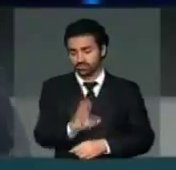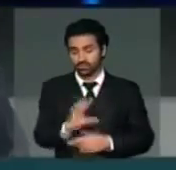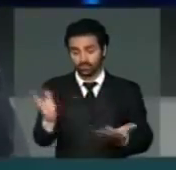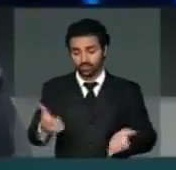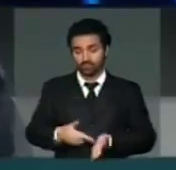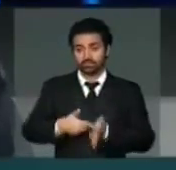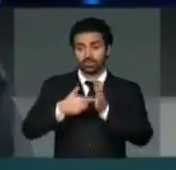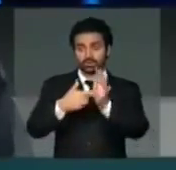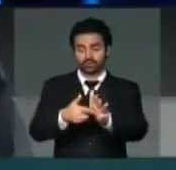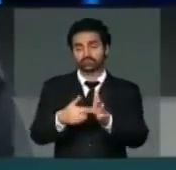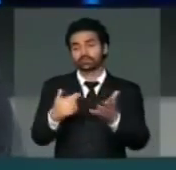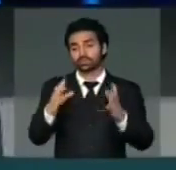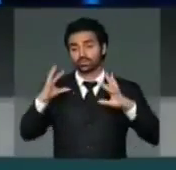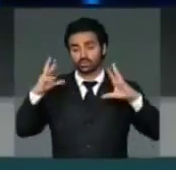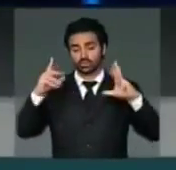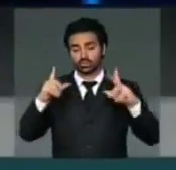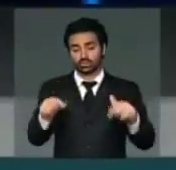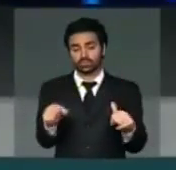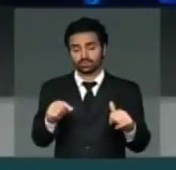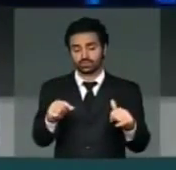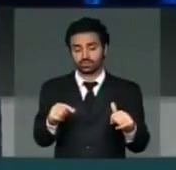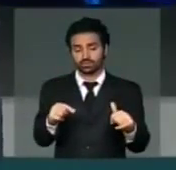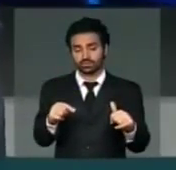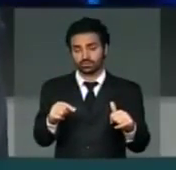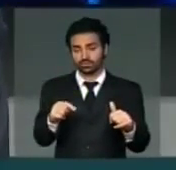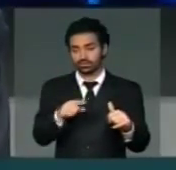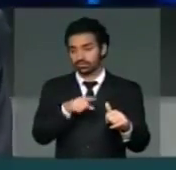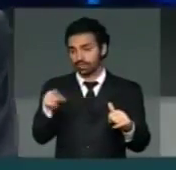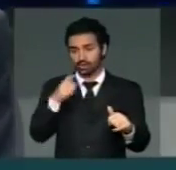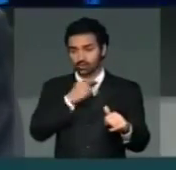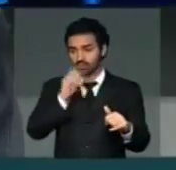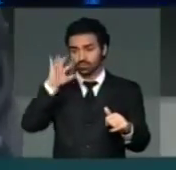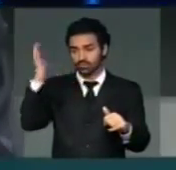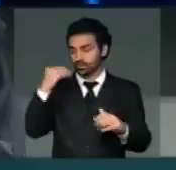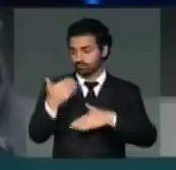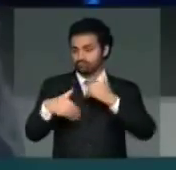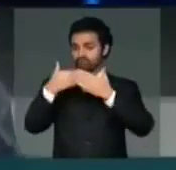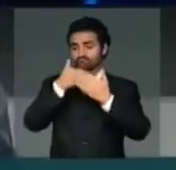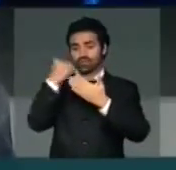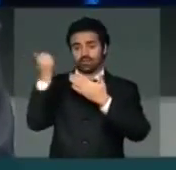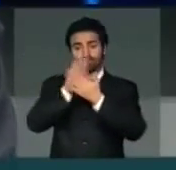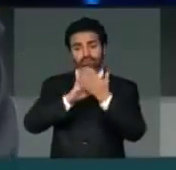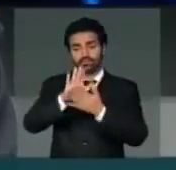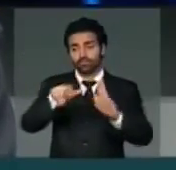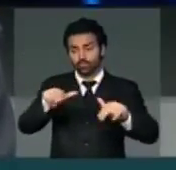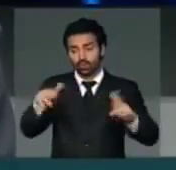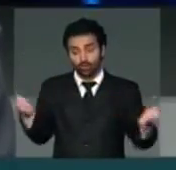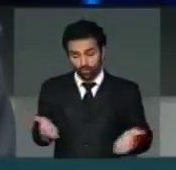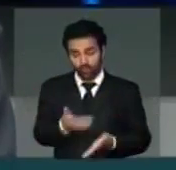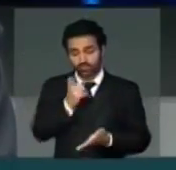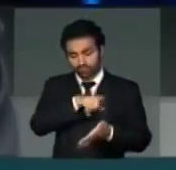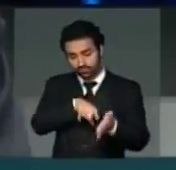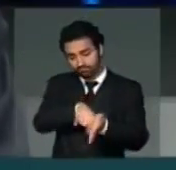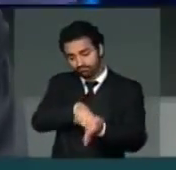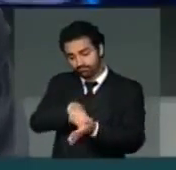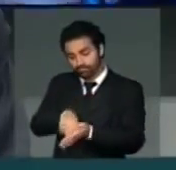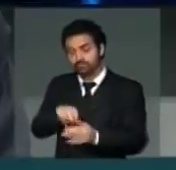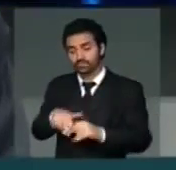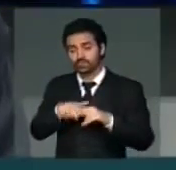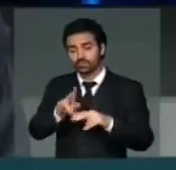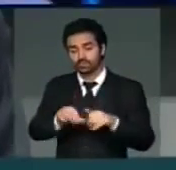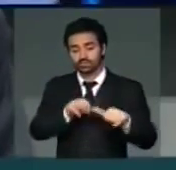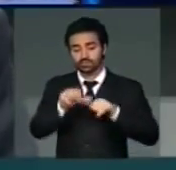a menor possibilidade de que viéssemos a subir um patamar e mudar as coisas. Esse